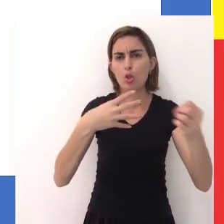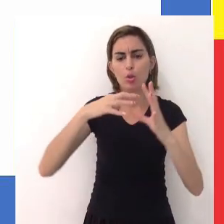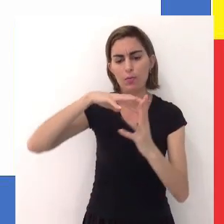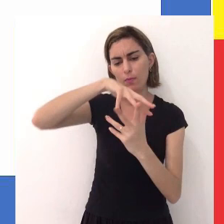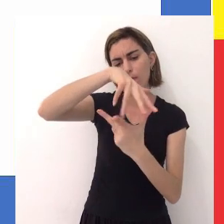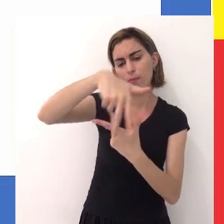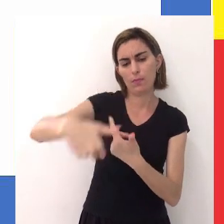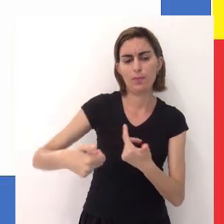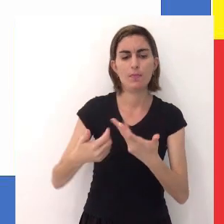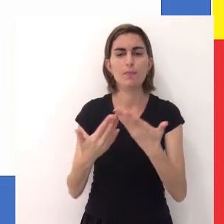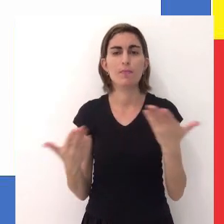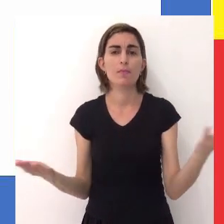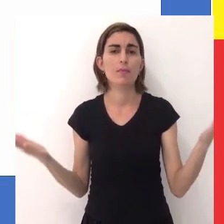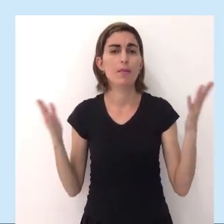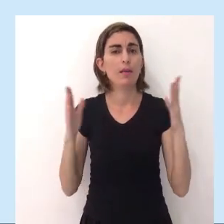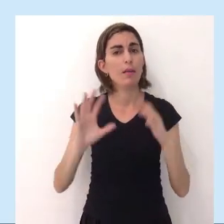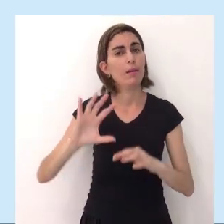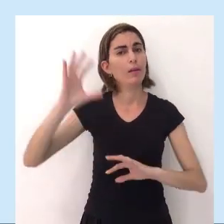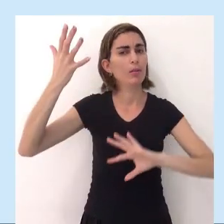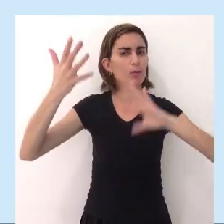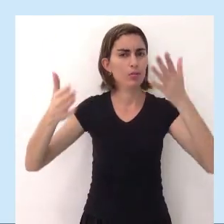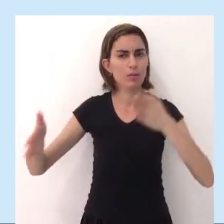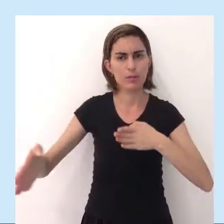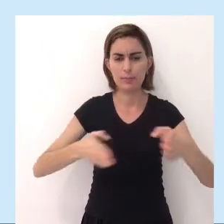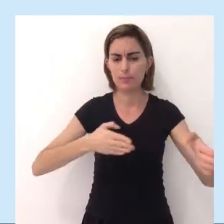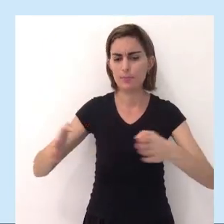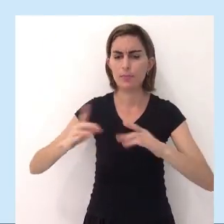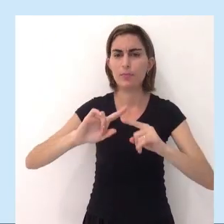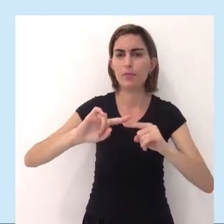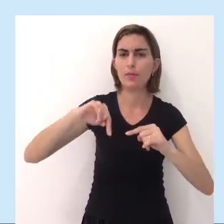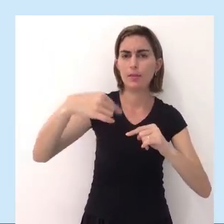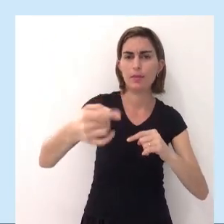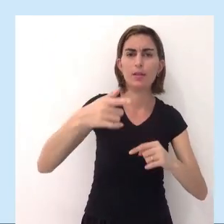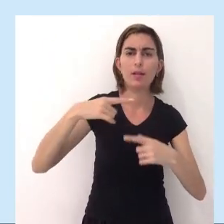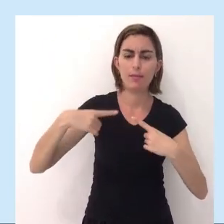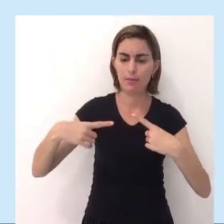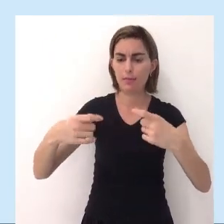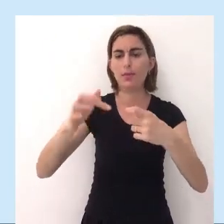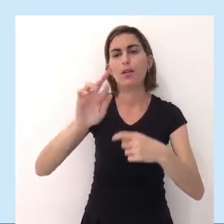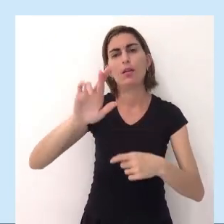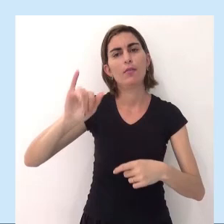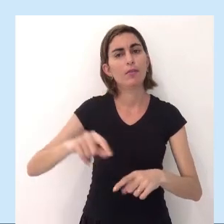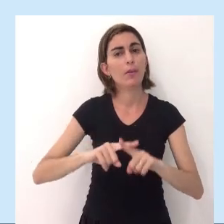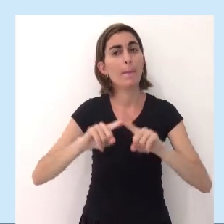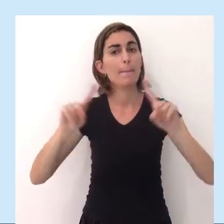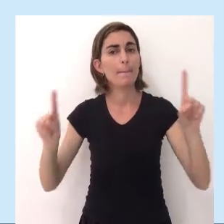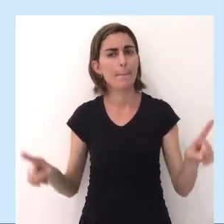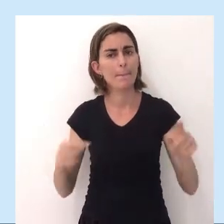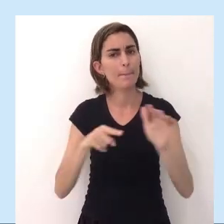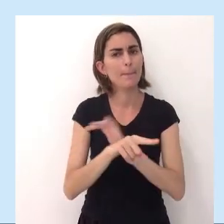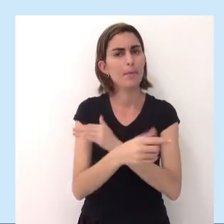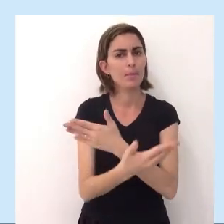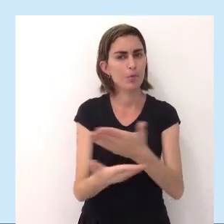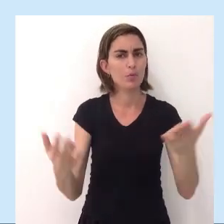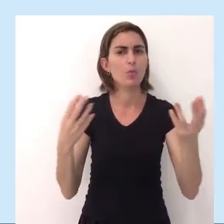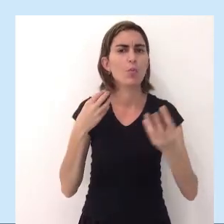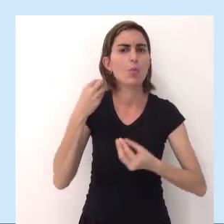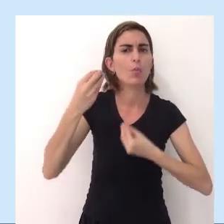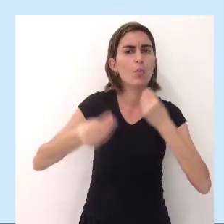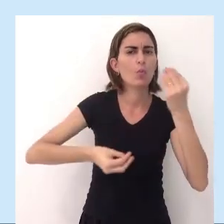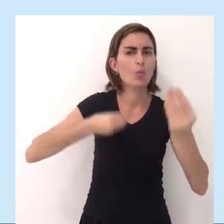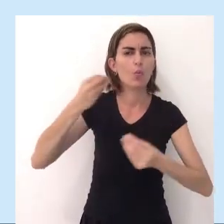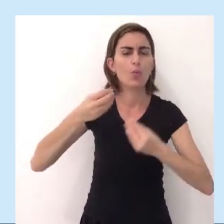ordem mundial, tá? Isso acontece no período após a Guerra Fria, tá? Mas eu pergunto para você, como é que a